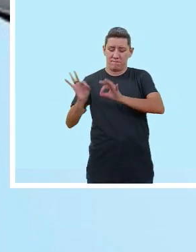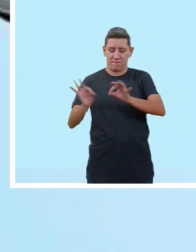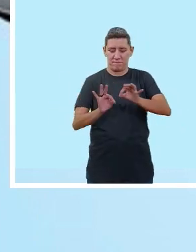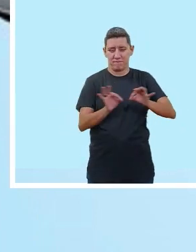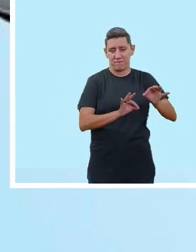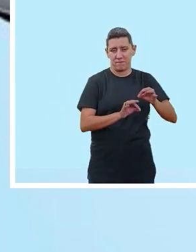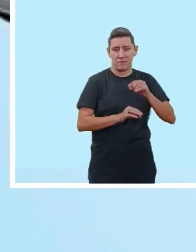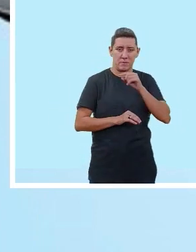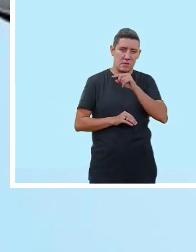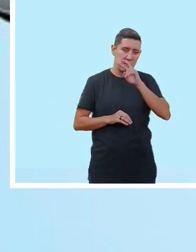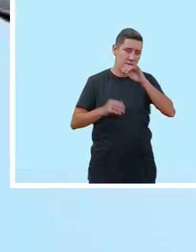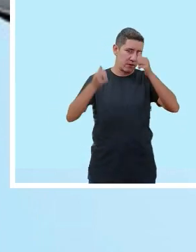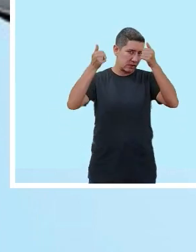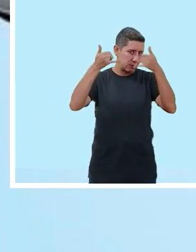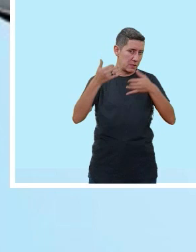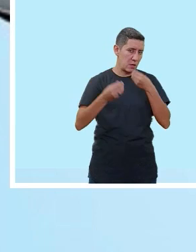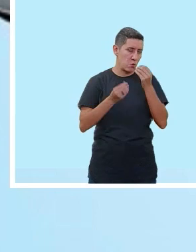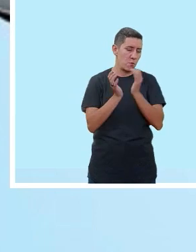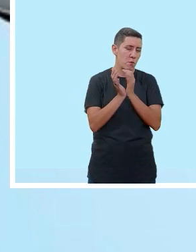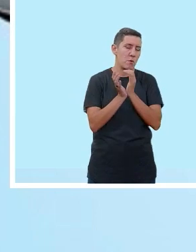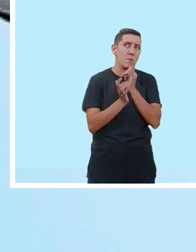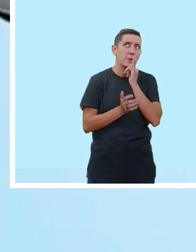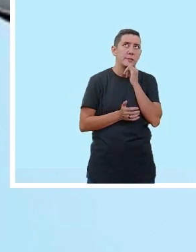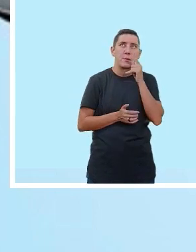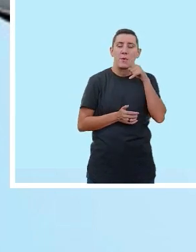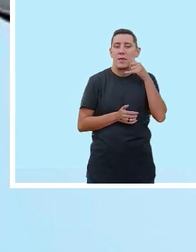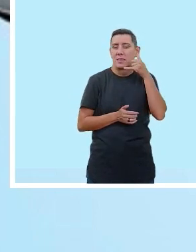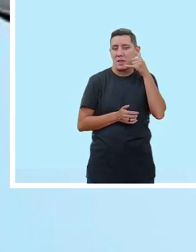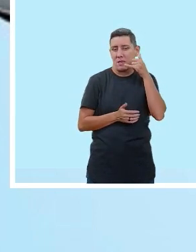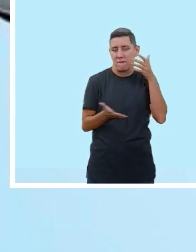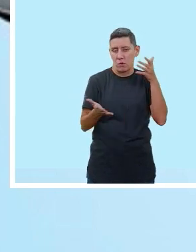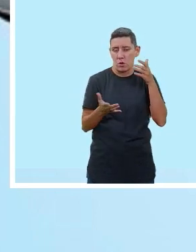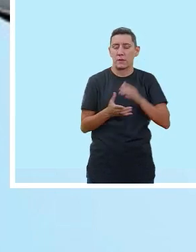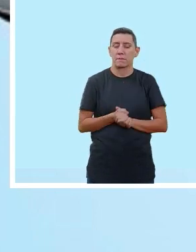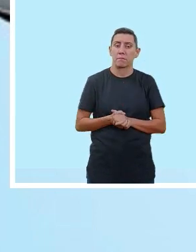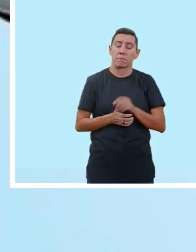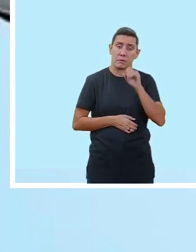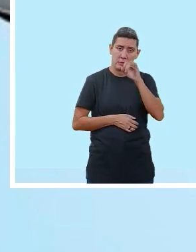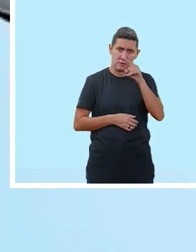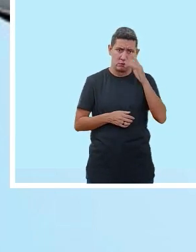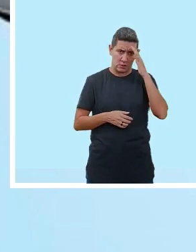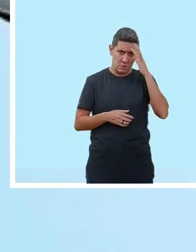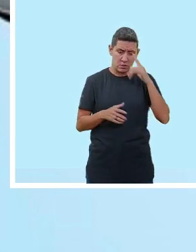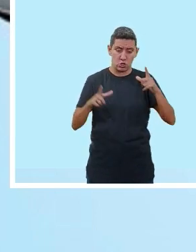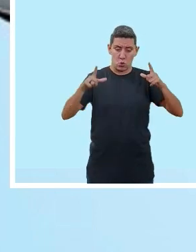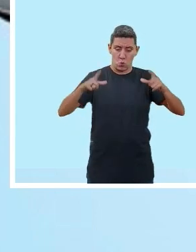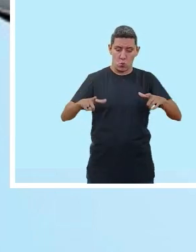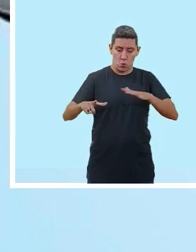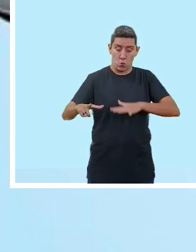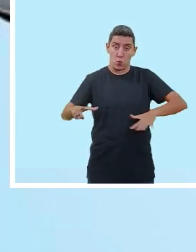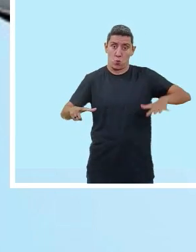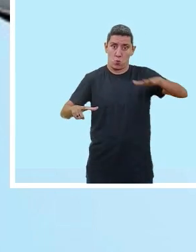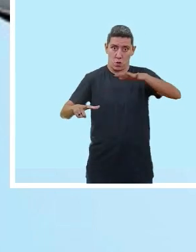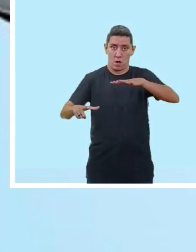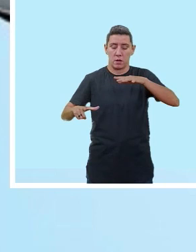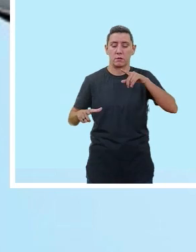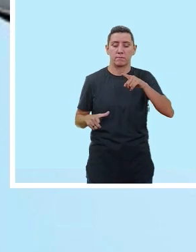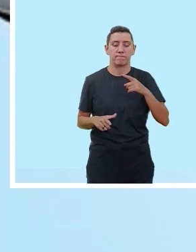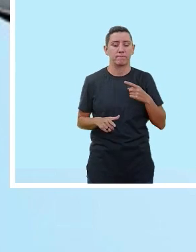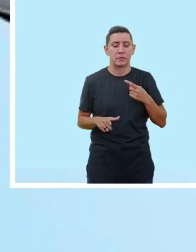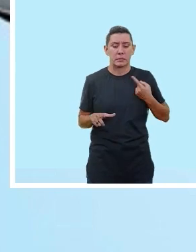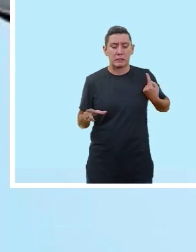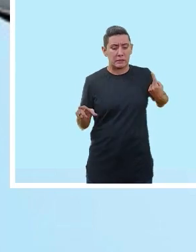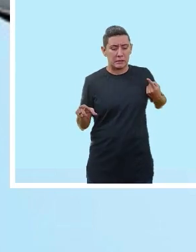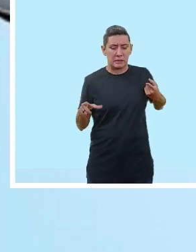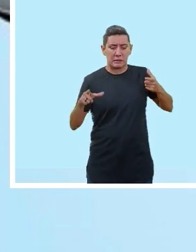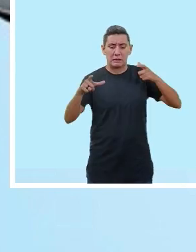operação em telecomunicações. Você tem locais e você tem ambientes onde você tem dificuldade de chegada